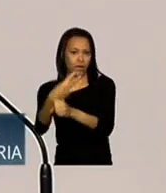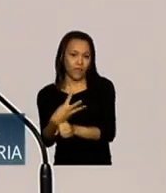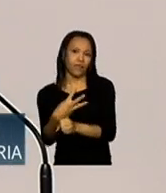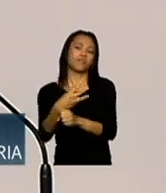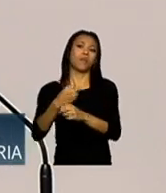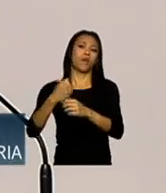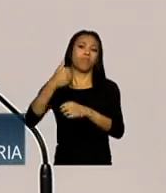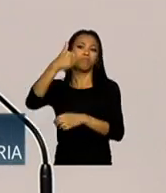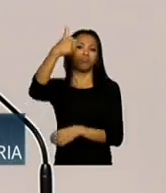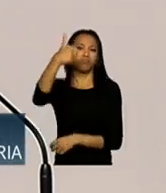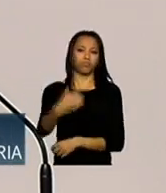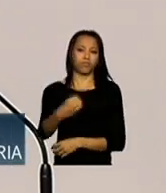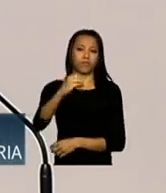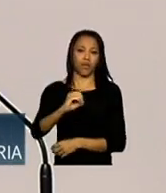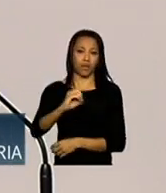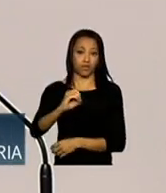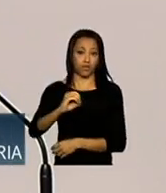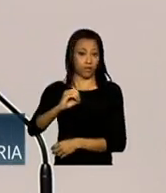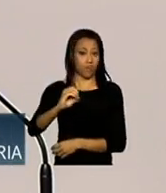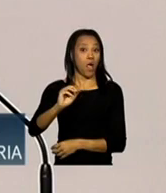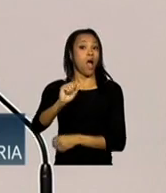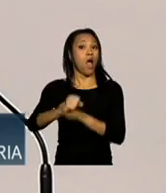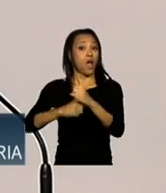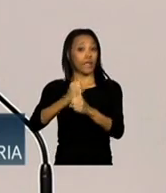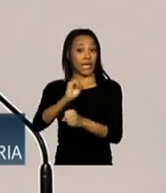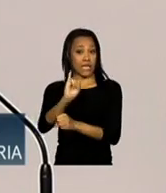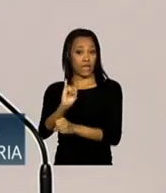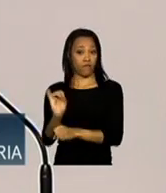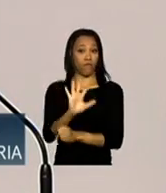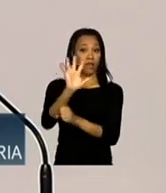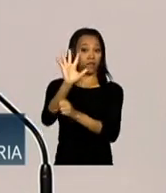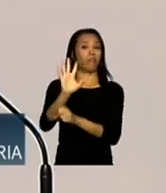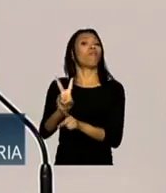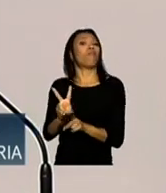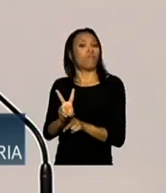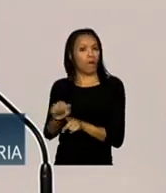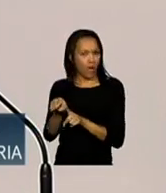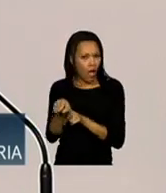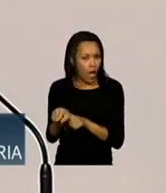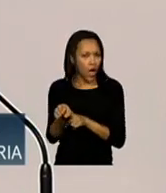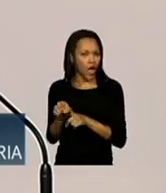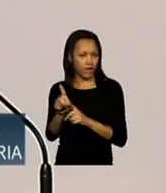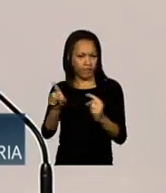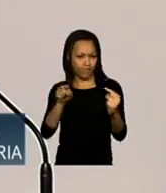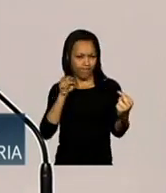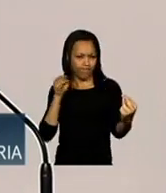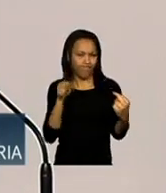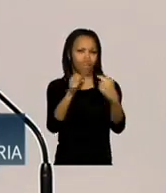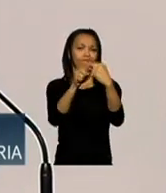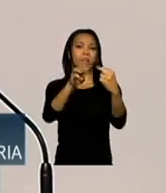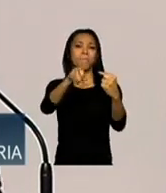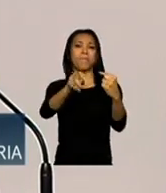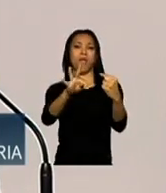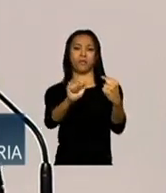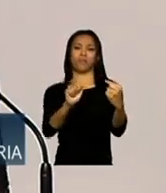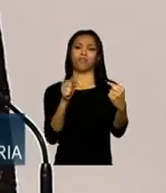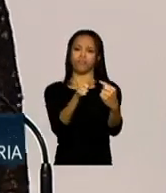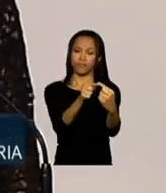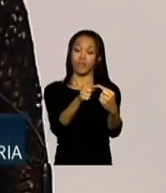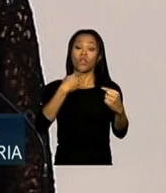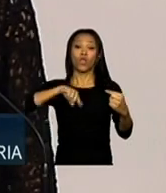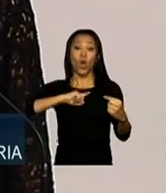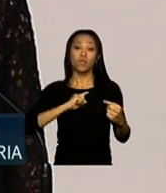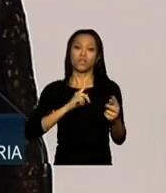ano consecutivo em que a inflação ficará dentro da meta. Nossa gestão